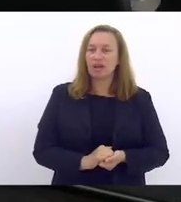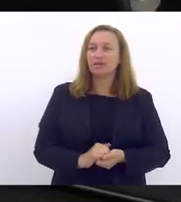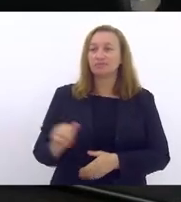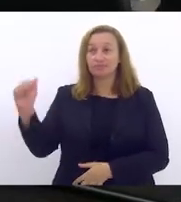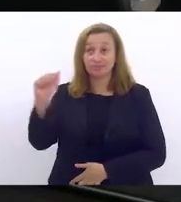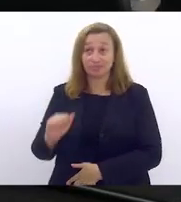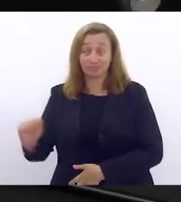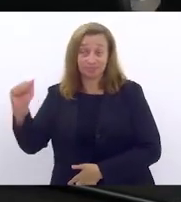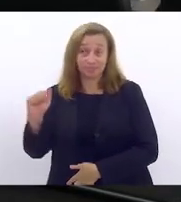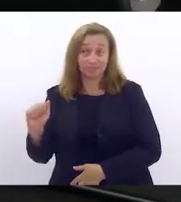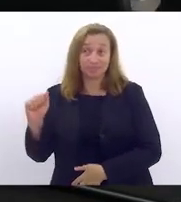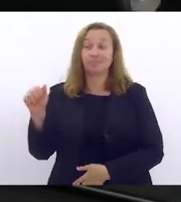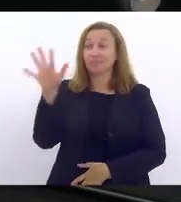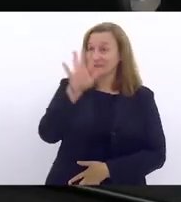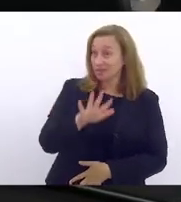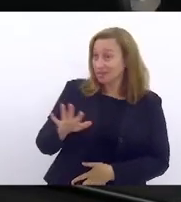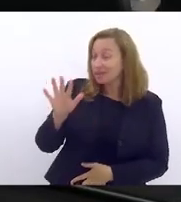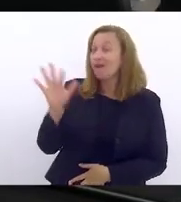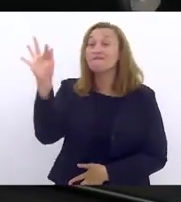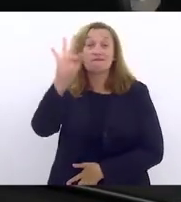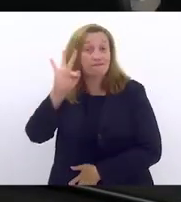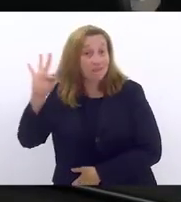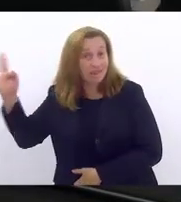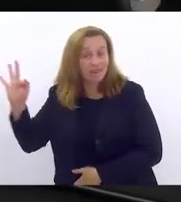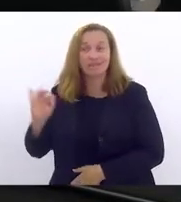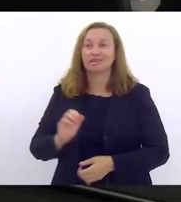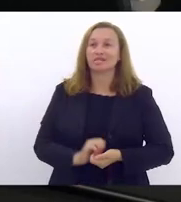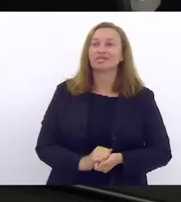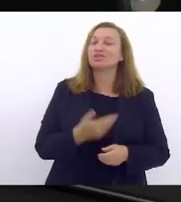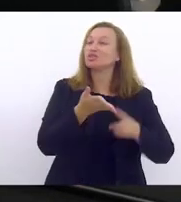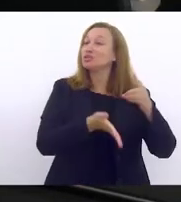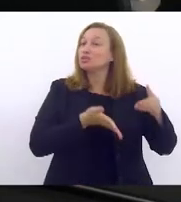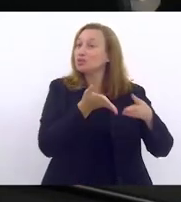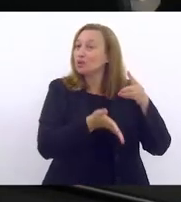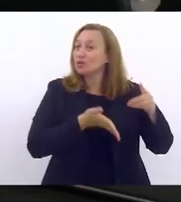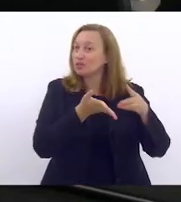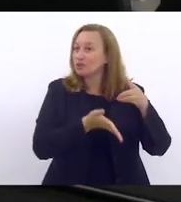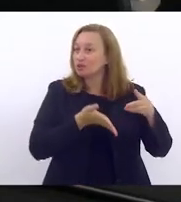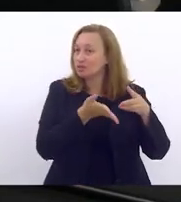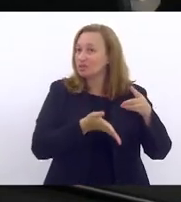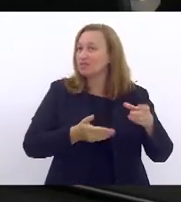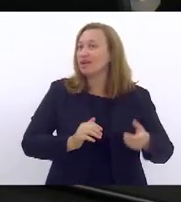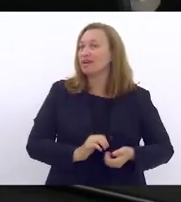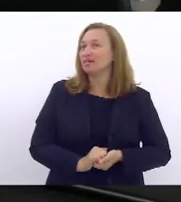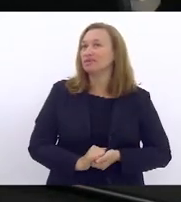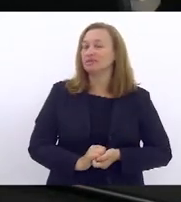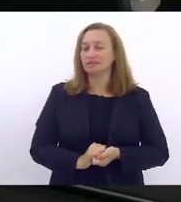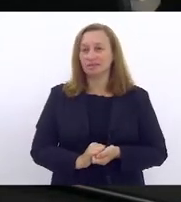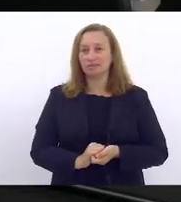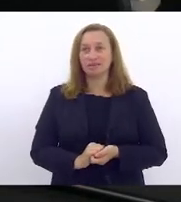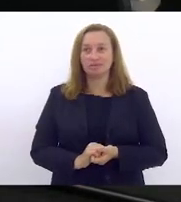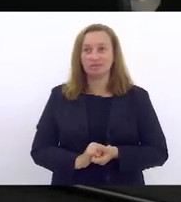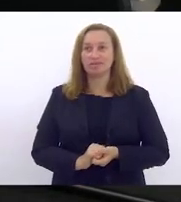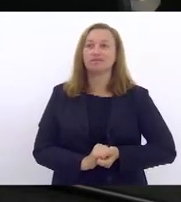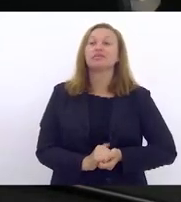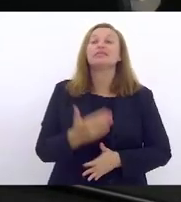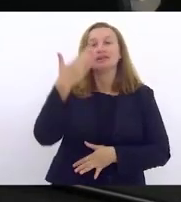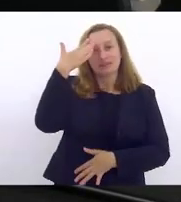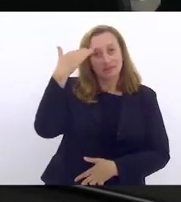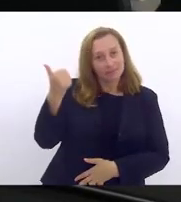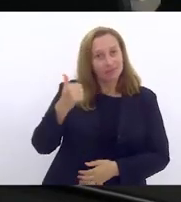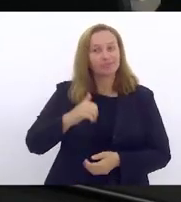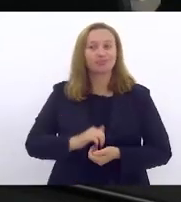Nacional, Federação Nacional de Doulas. Né? É importante que a gente tenha regulamentado, sabendo